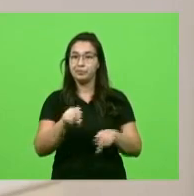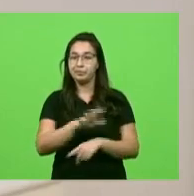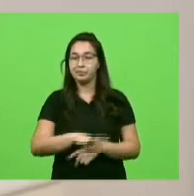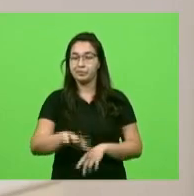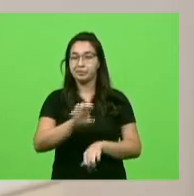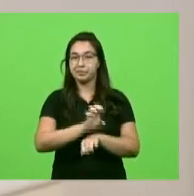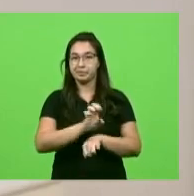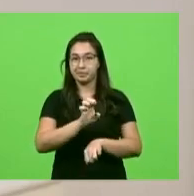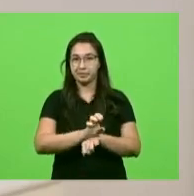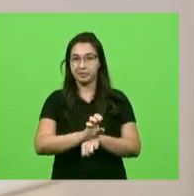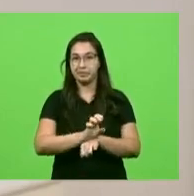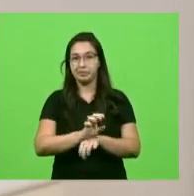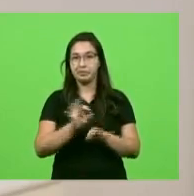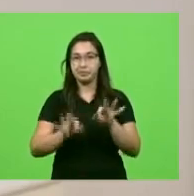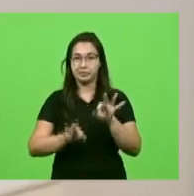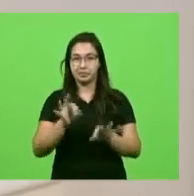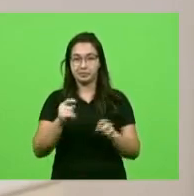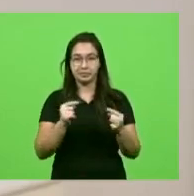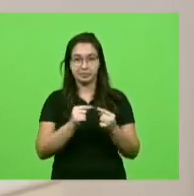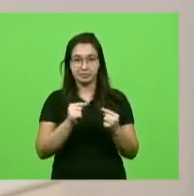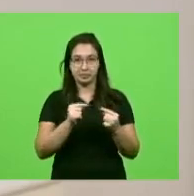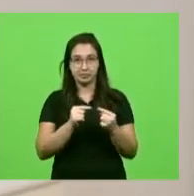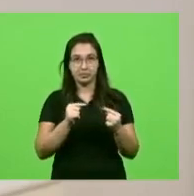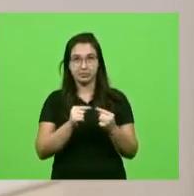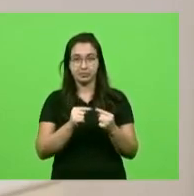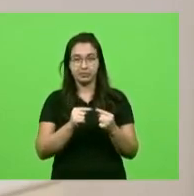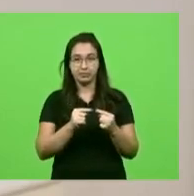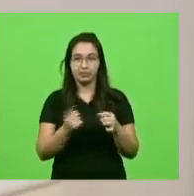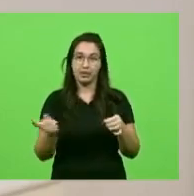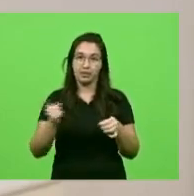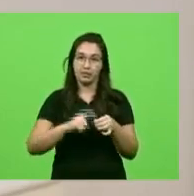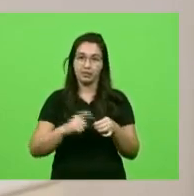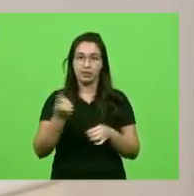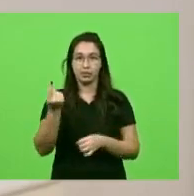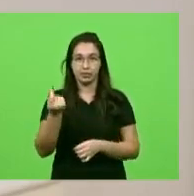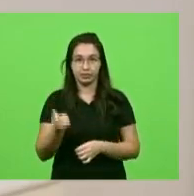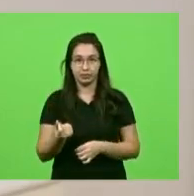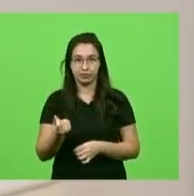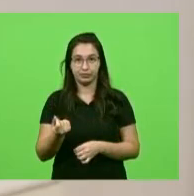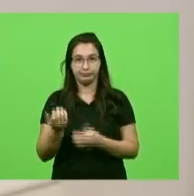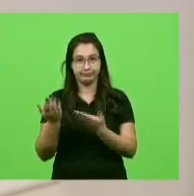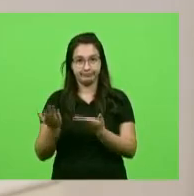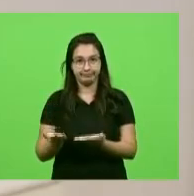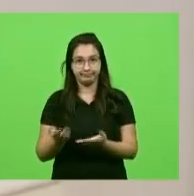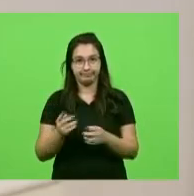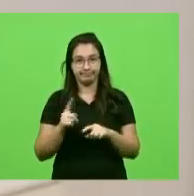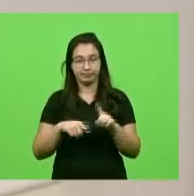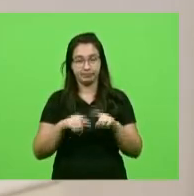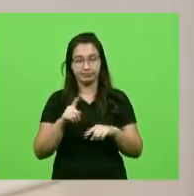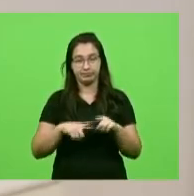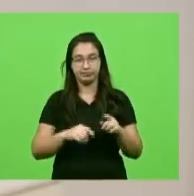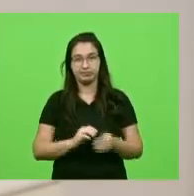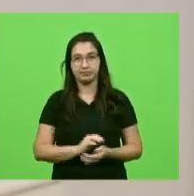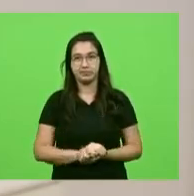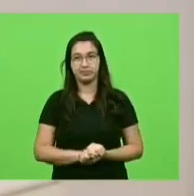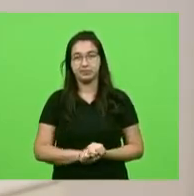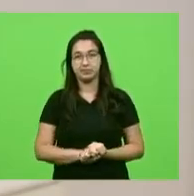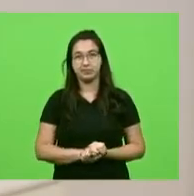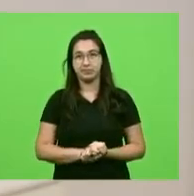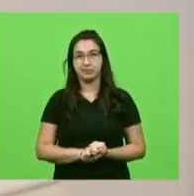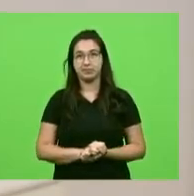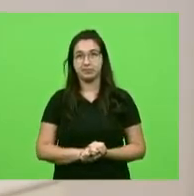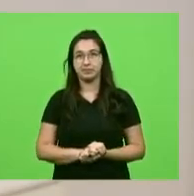judiciais voltadas aos ressarcimentos dos recursos empregados, fecha aspas. Nesse ínterim, foi